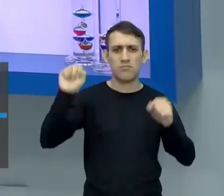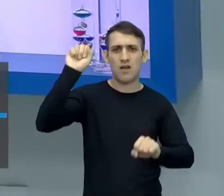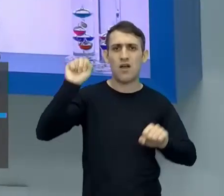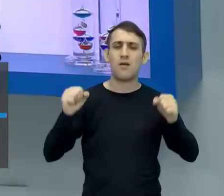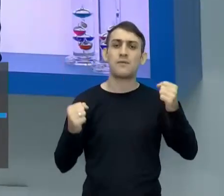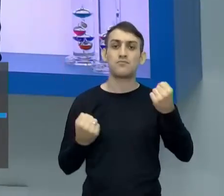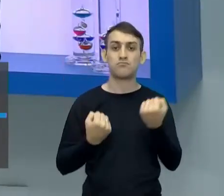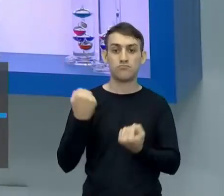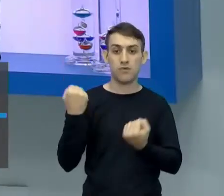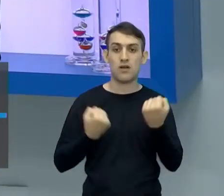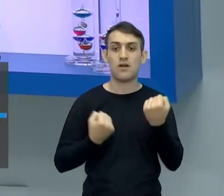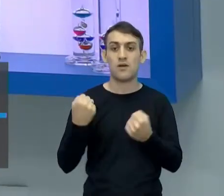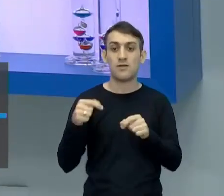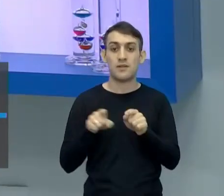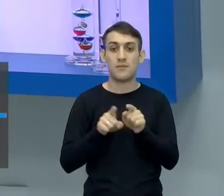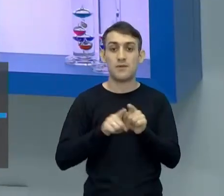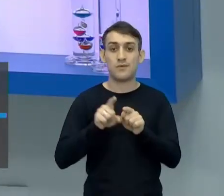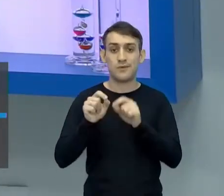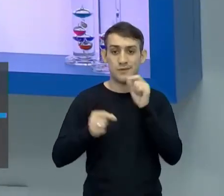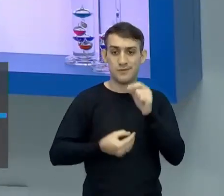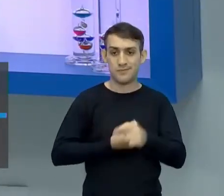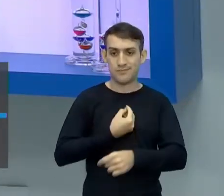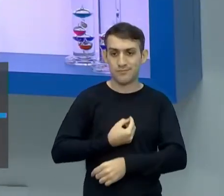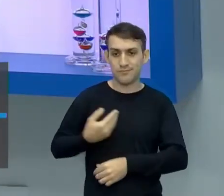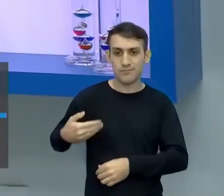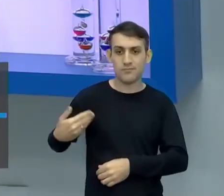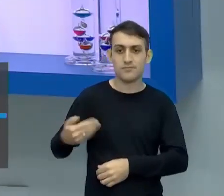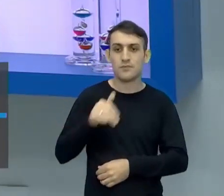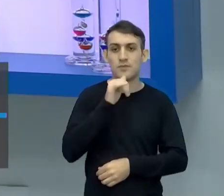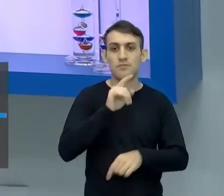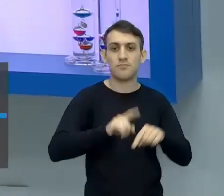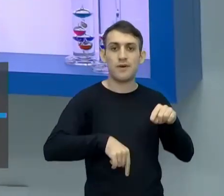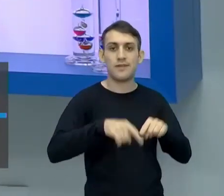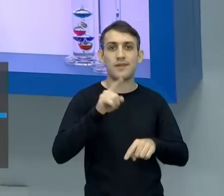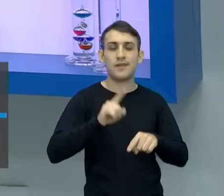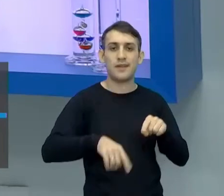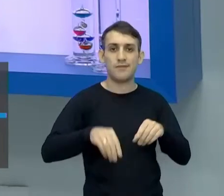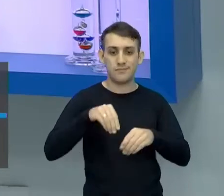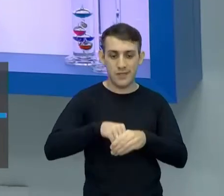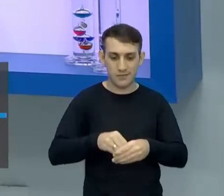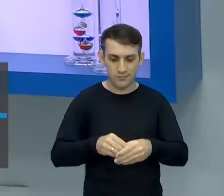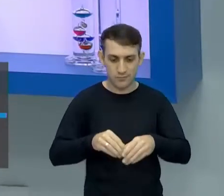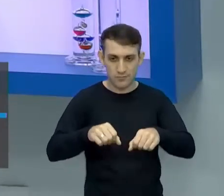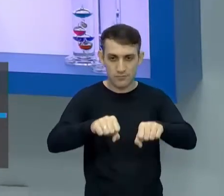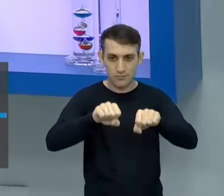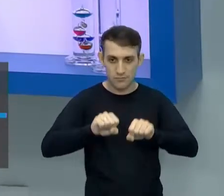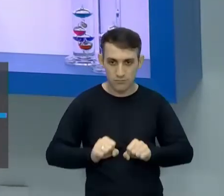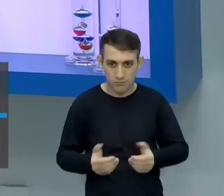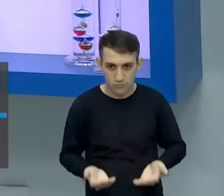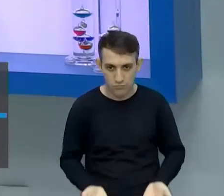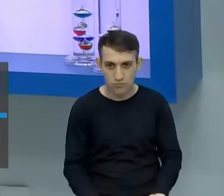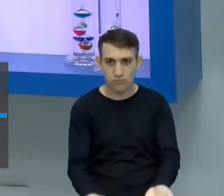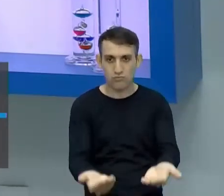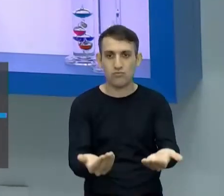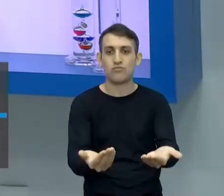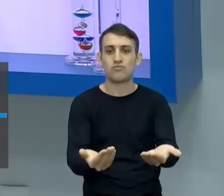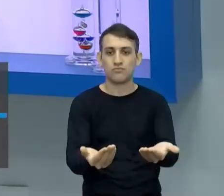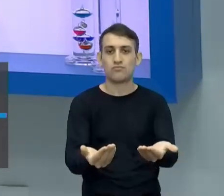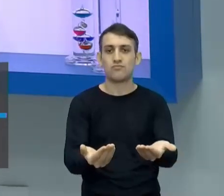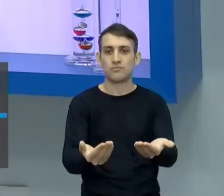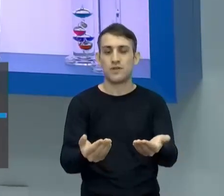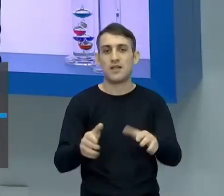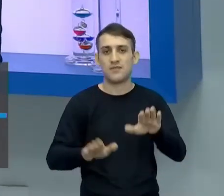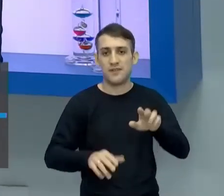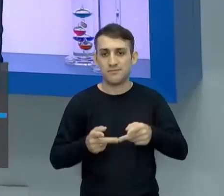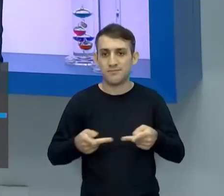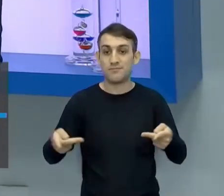carros, e no nosso cotidiano aí, como por exemplo o material que vai no forno, né? Um material refratário, uma louça